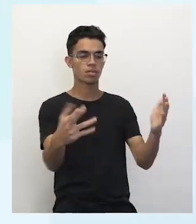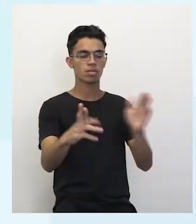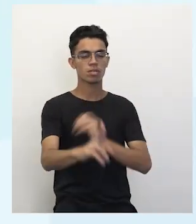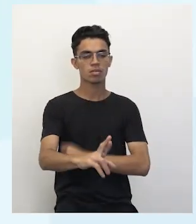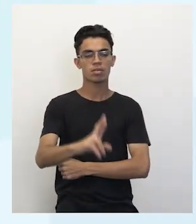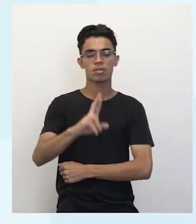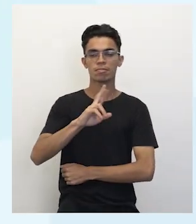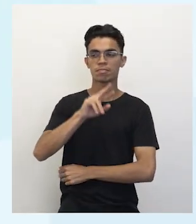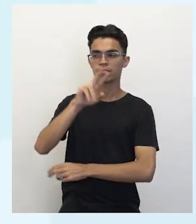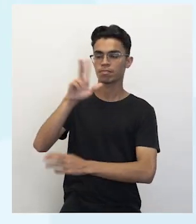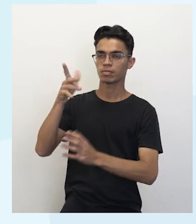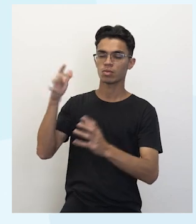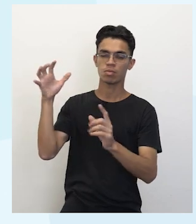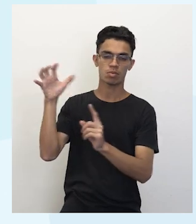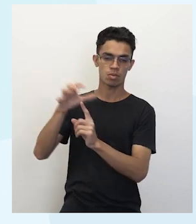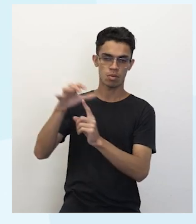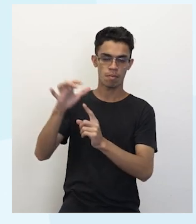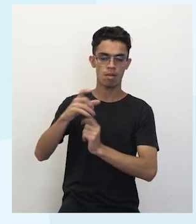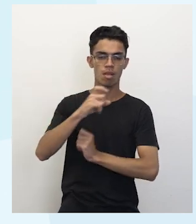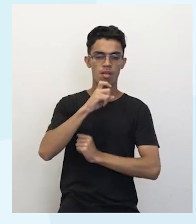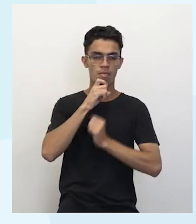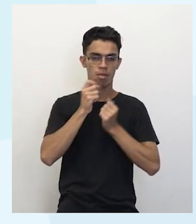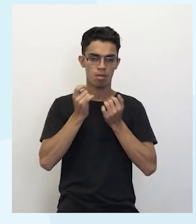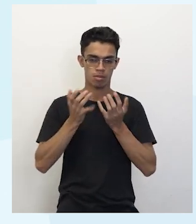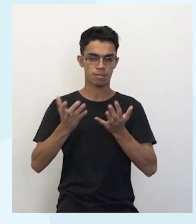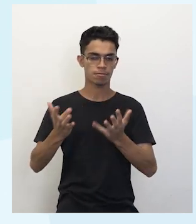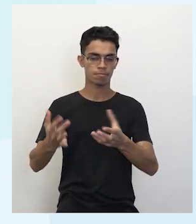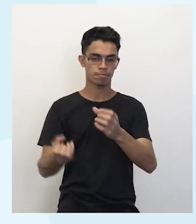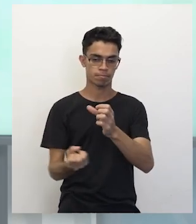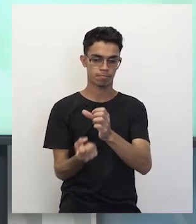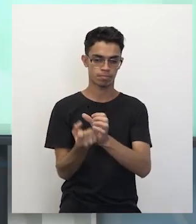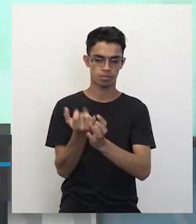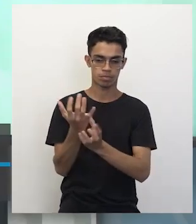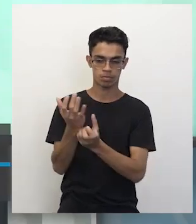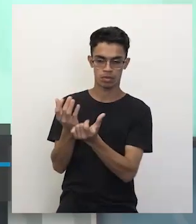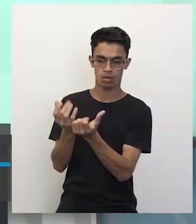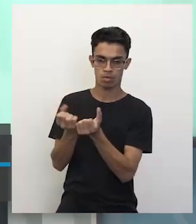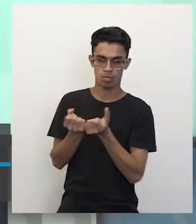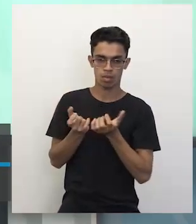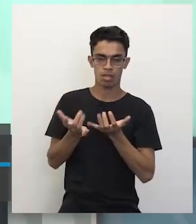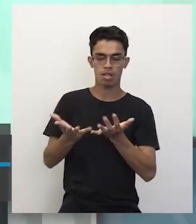influencia esse tipo de vegetação que nasce aí nessa região? Lembrando de tudo